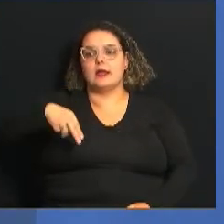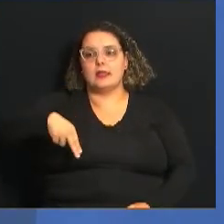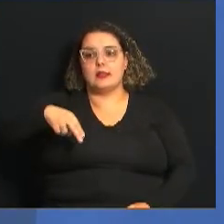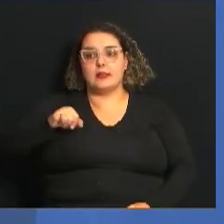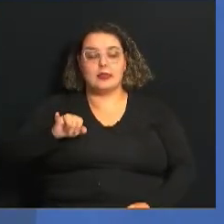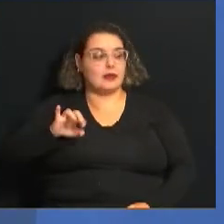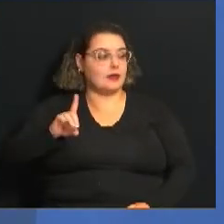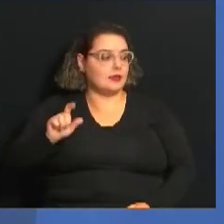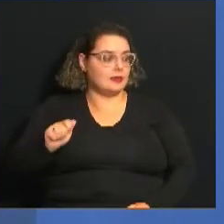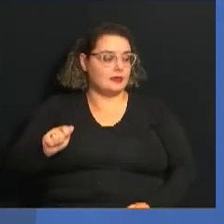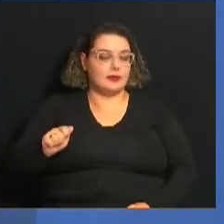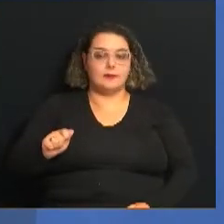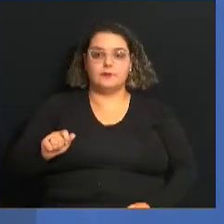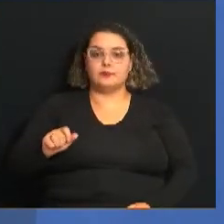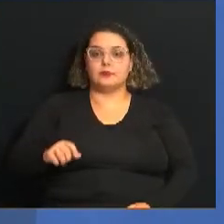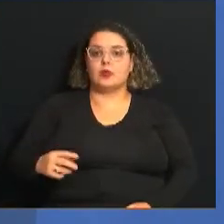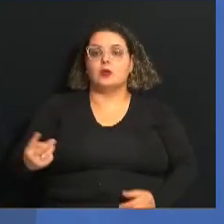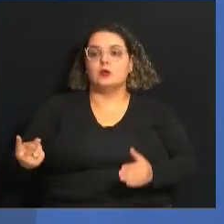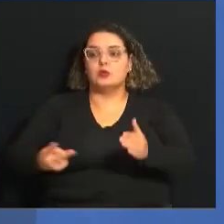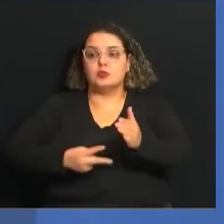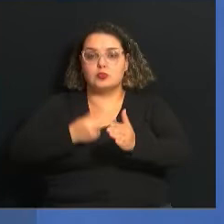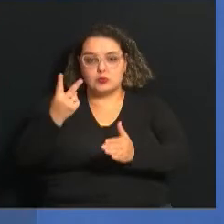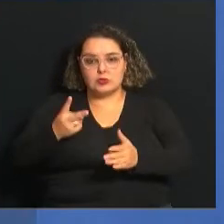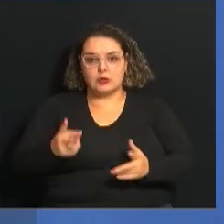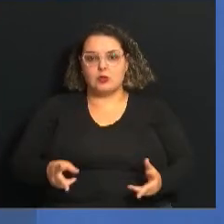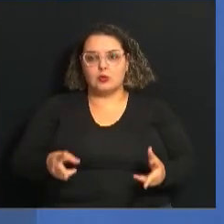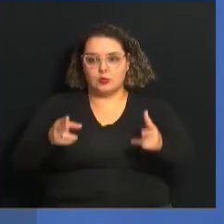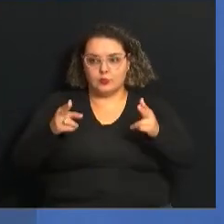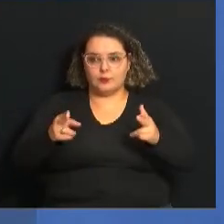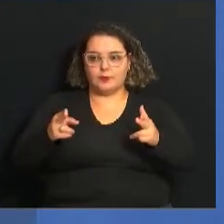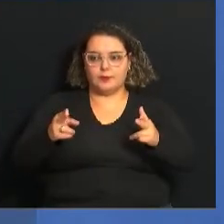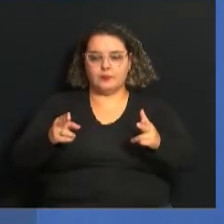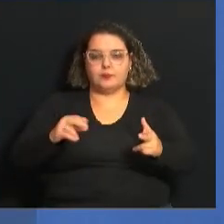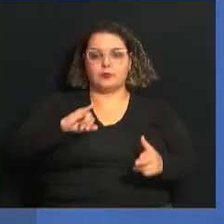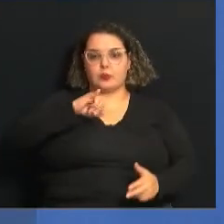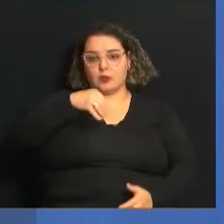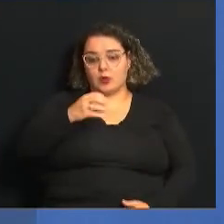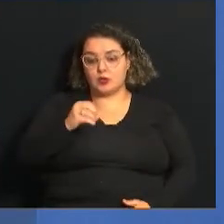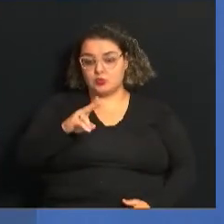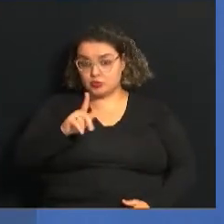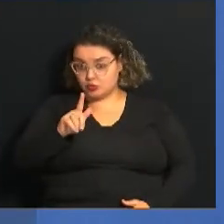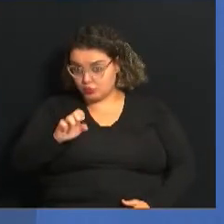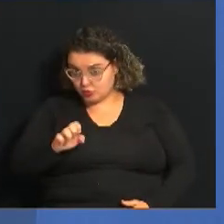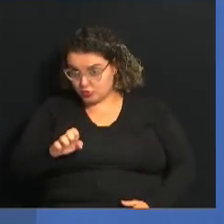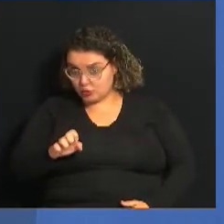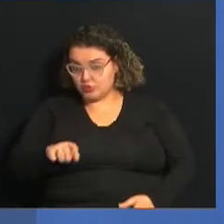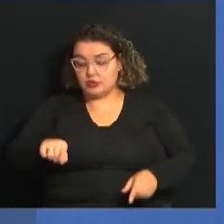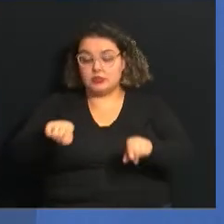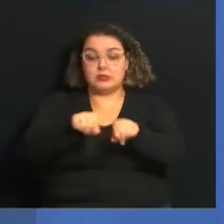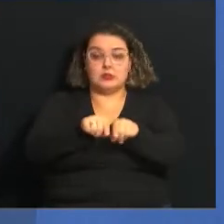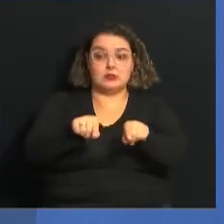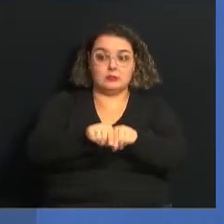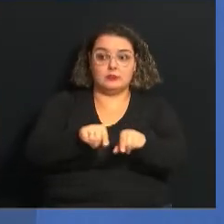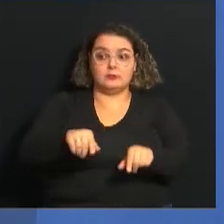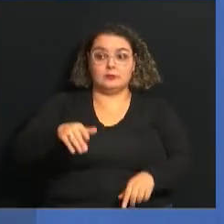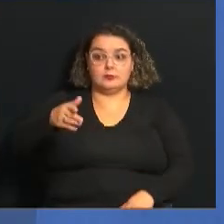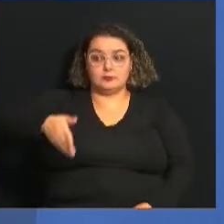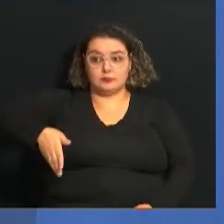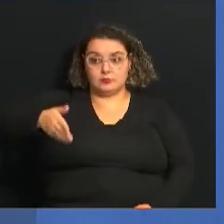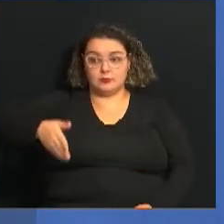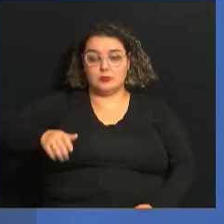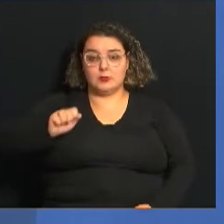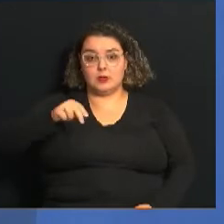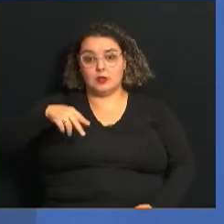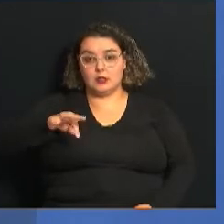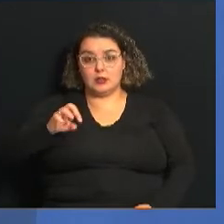Alves. Já no segundo bloqueio, que é entre a Jorge Miranda e também ali a rua Antônio